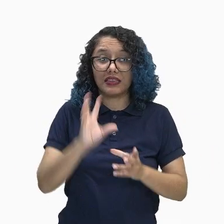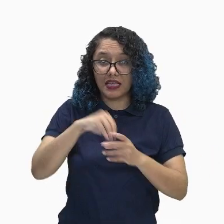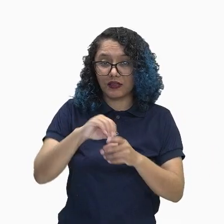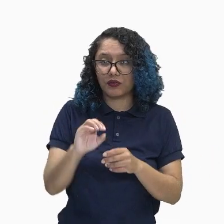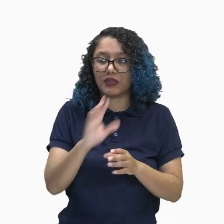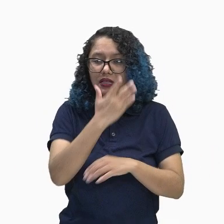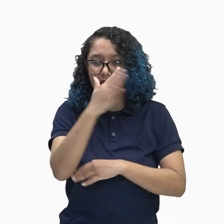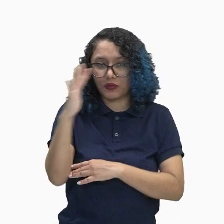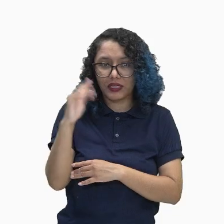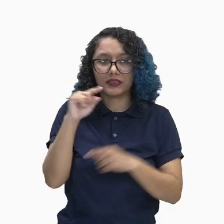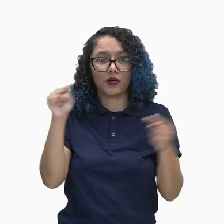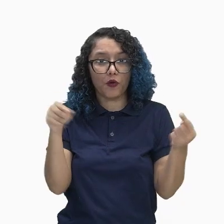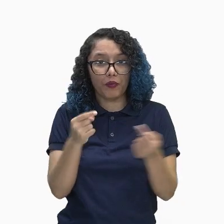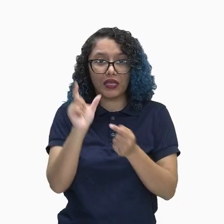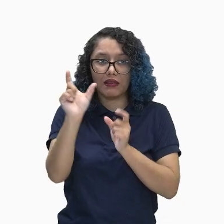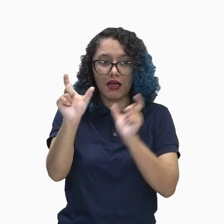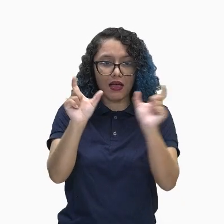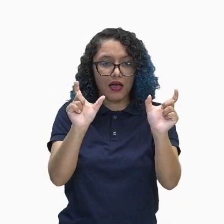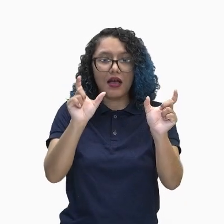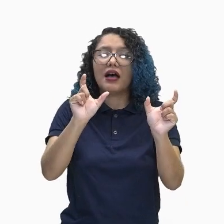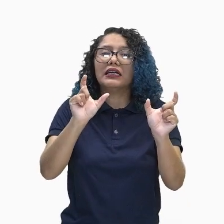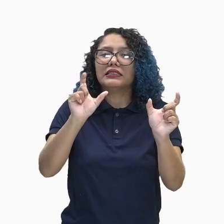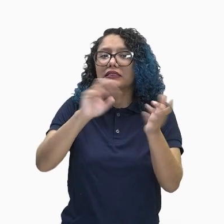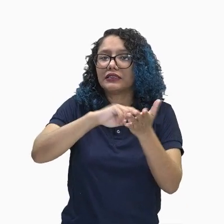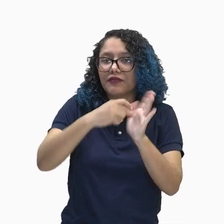coisas diferentes, né?